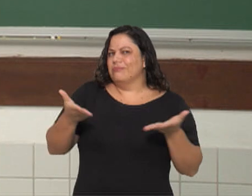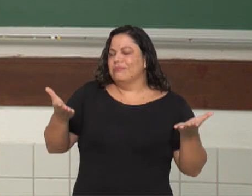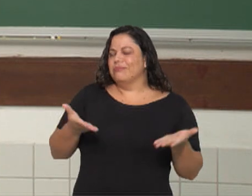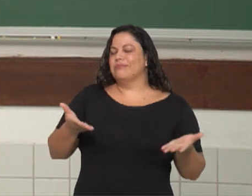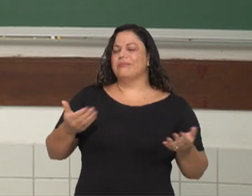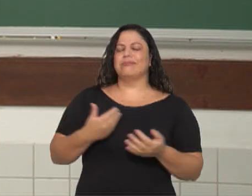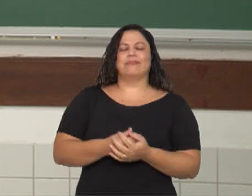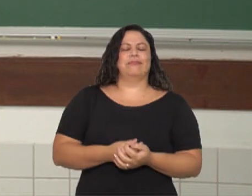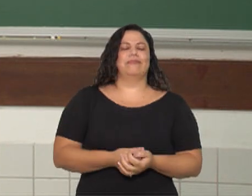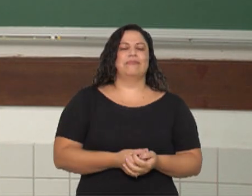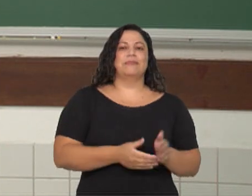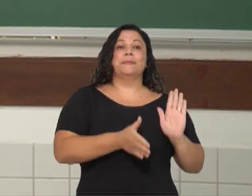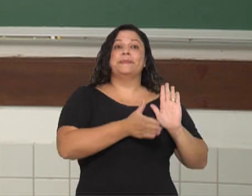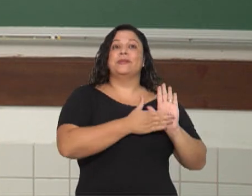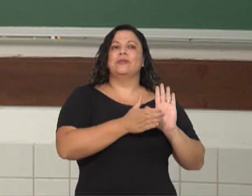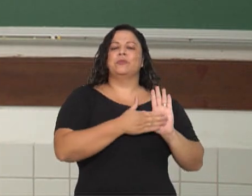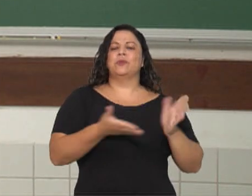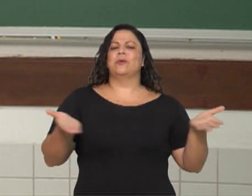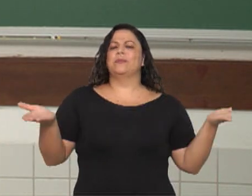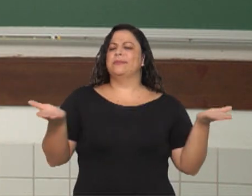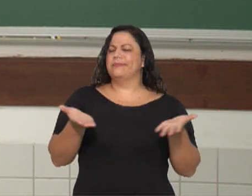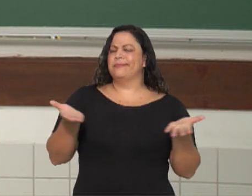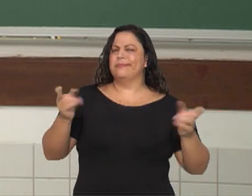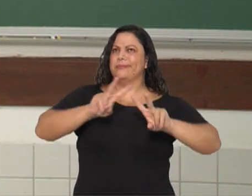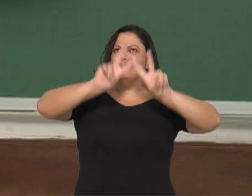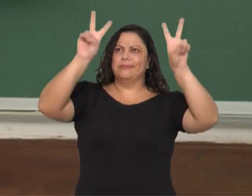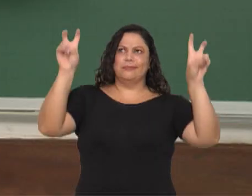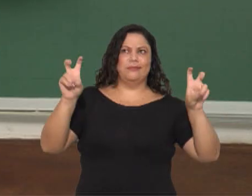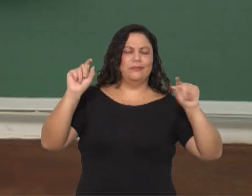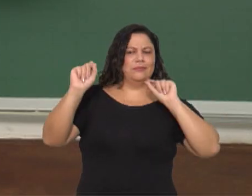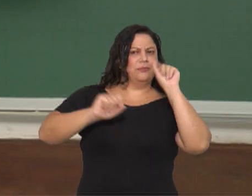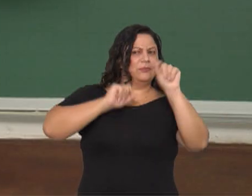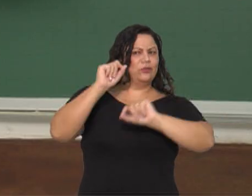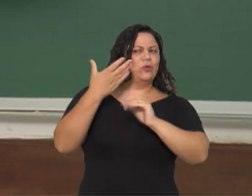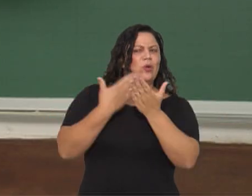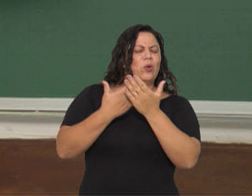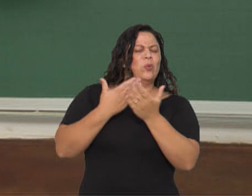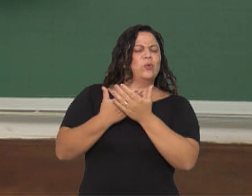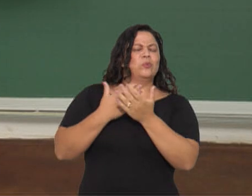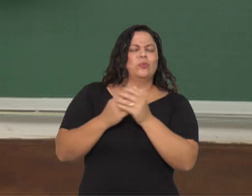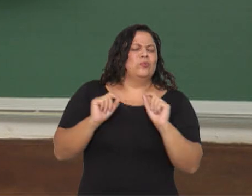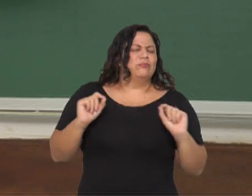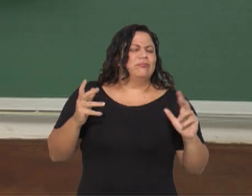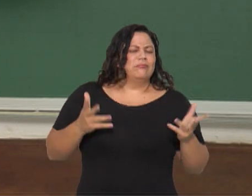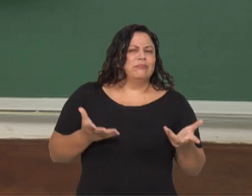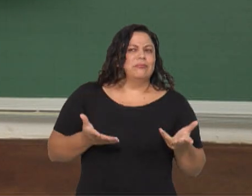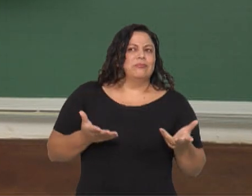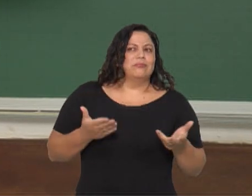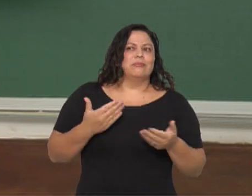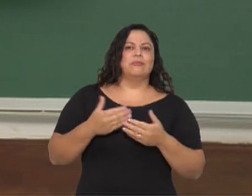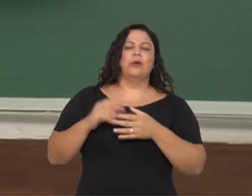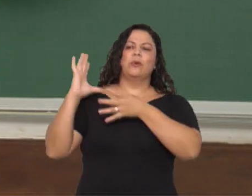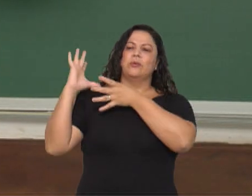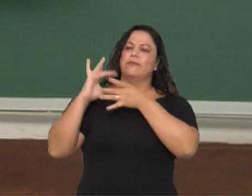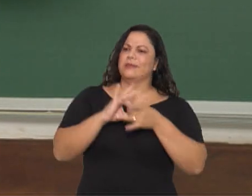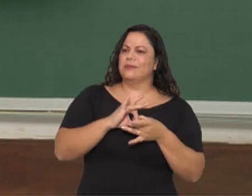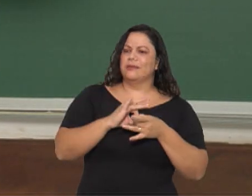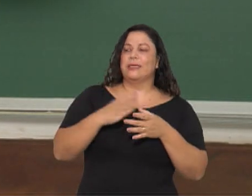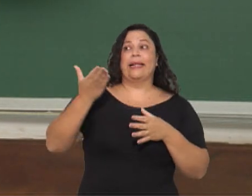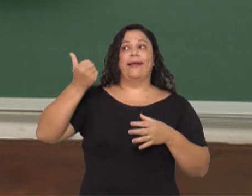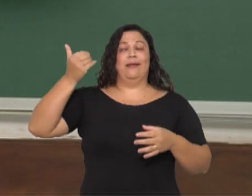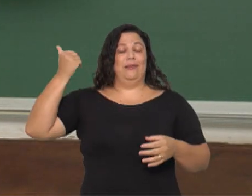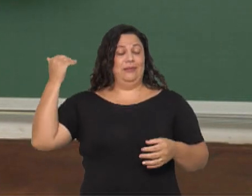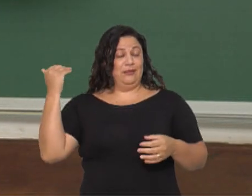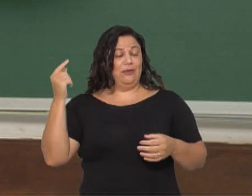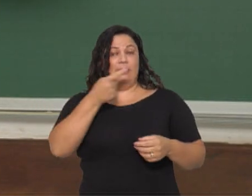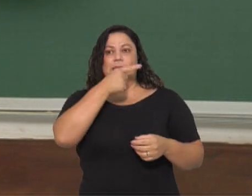hoje? A ver, o que nós estudamos na aula anterior? Olha que importante fazer esse link. Não podemos esquecer o que